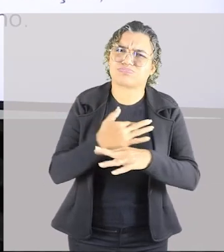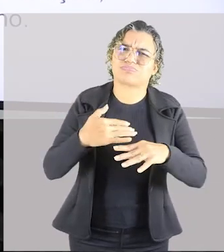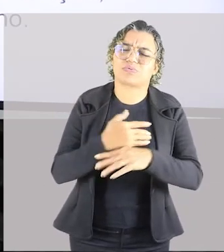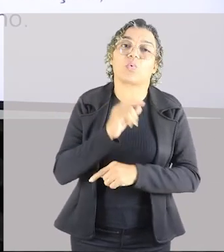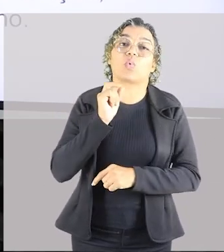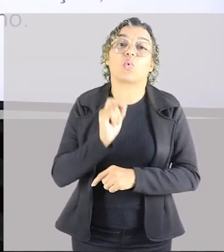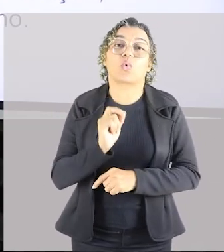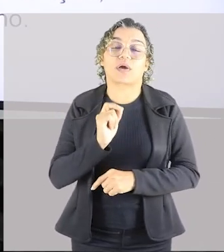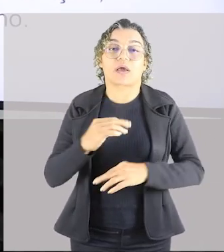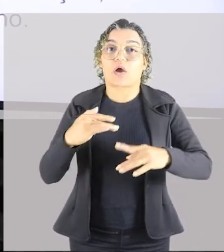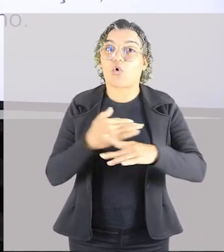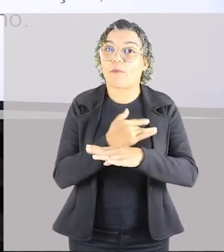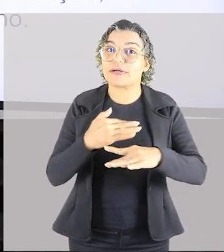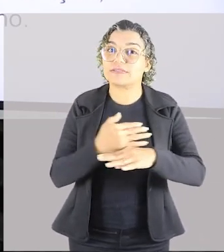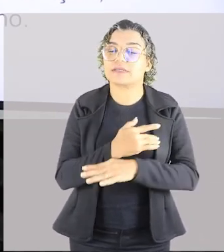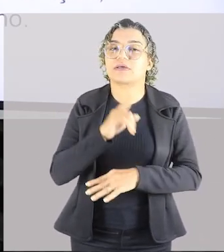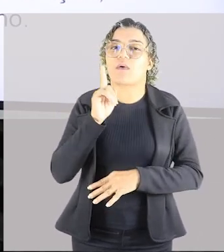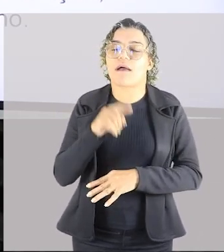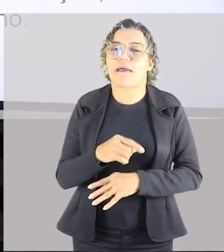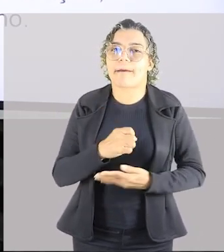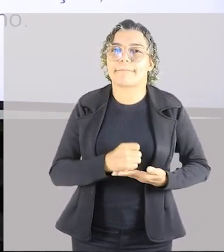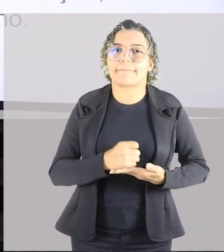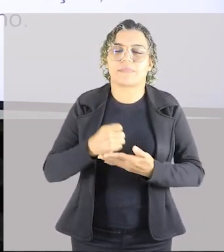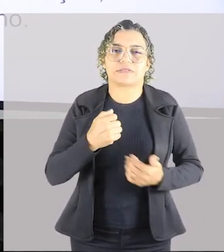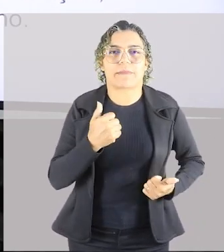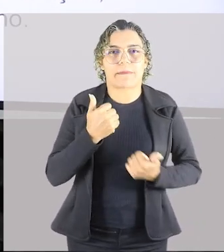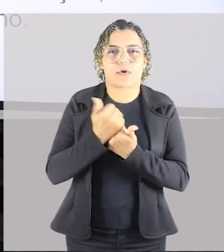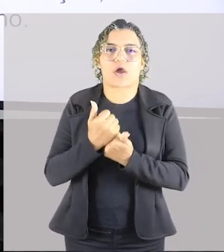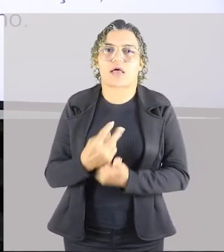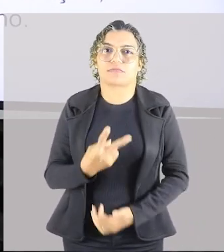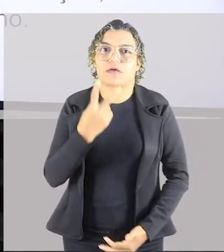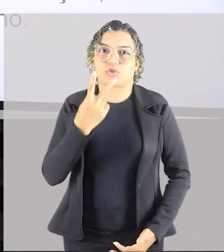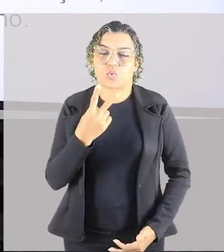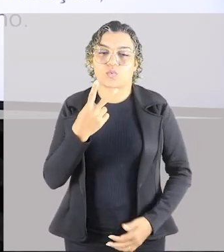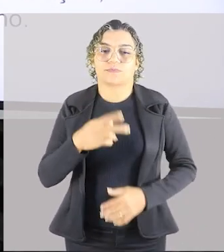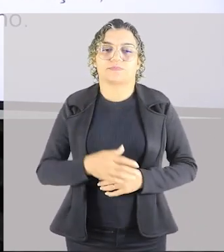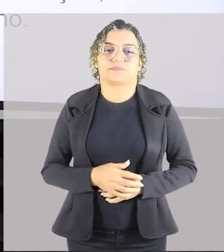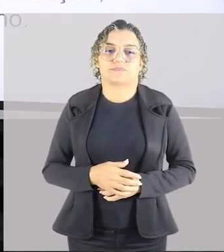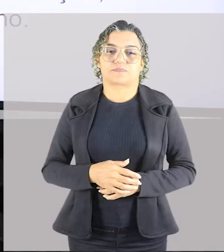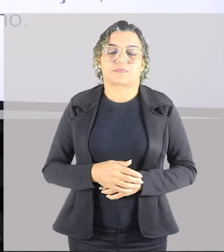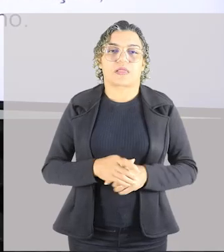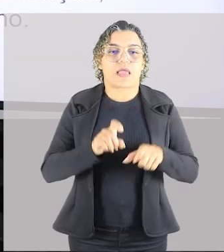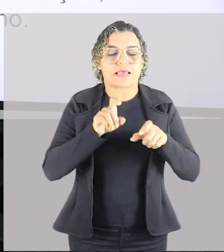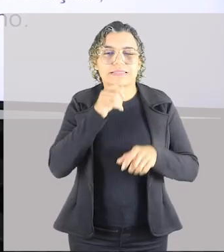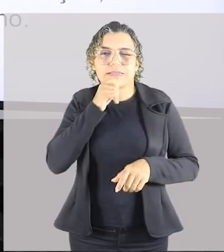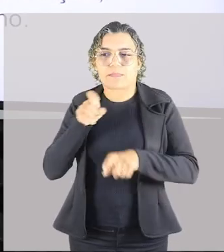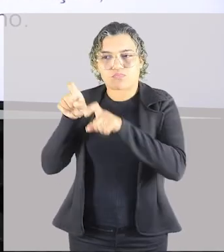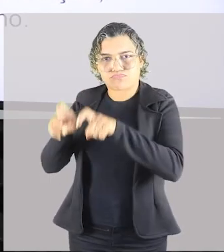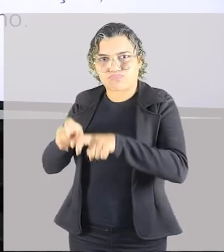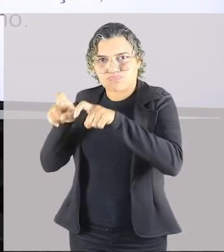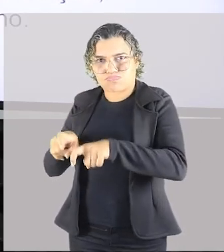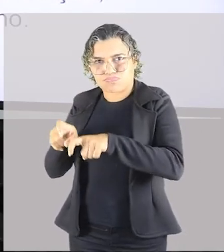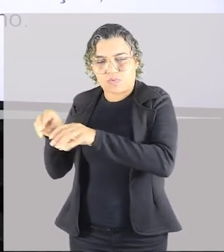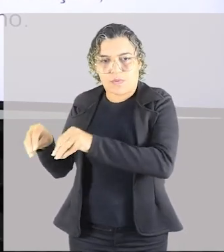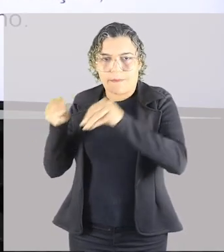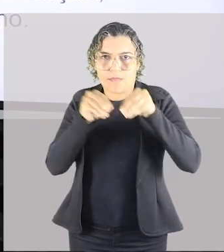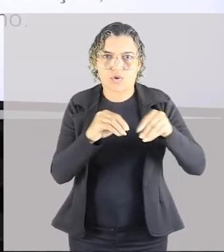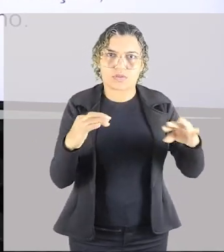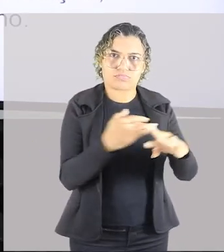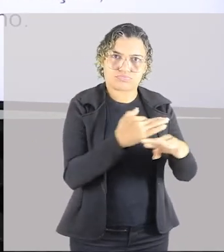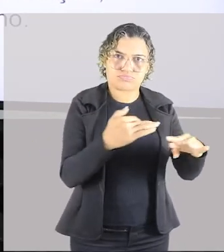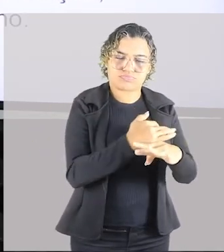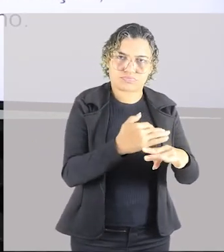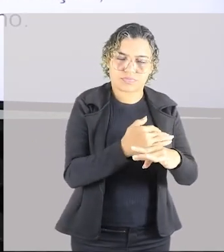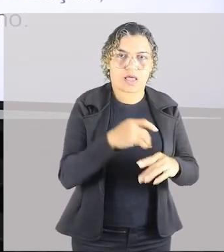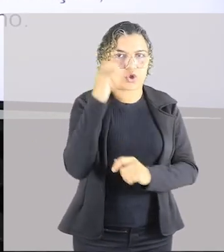reforço. A nossa urbanização é apoiada em dois fatores: êxodo rural e industrialização. Industrialização, êxodo